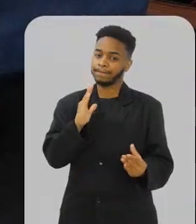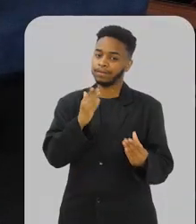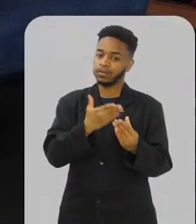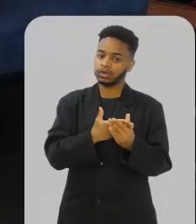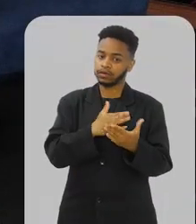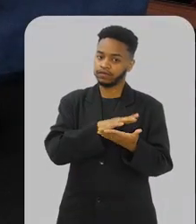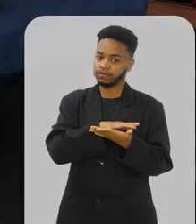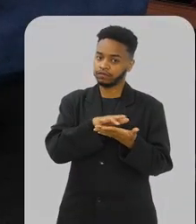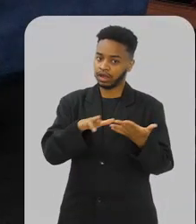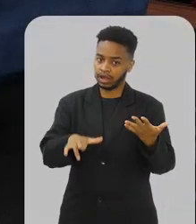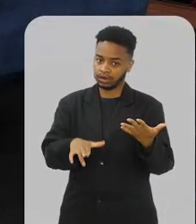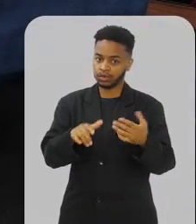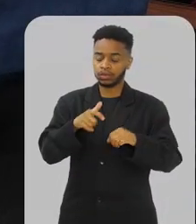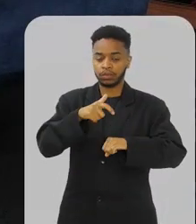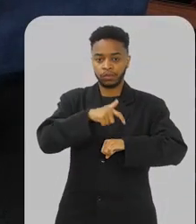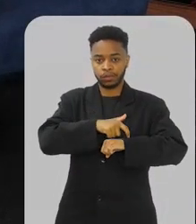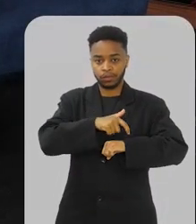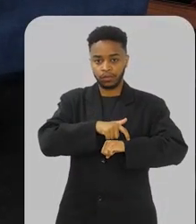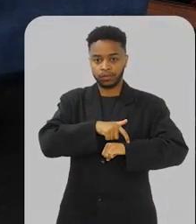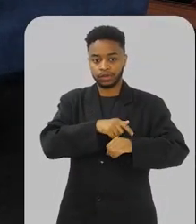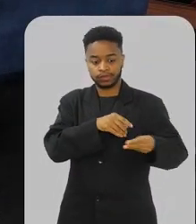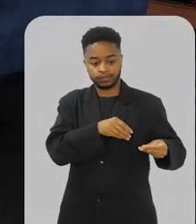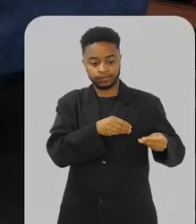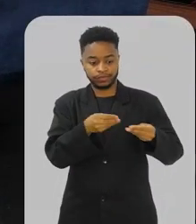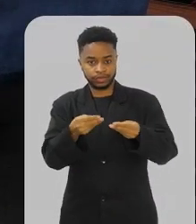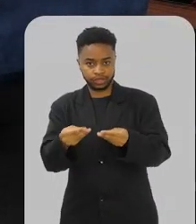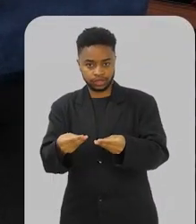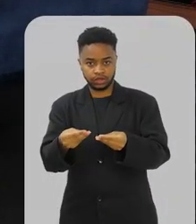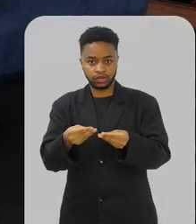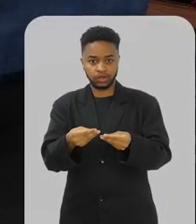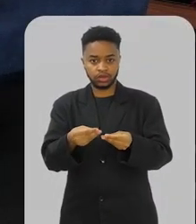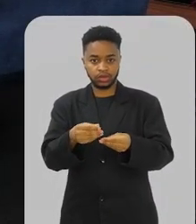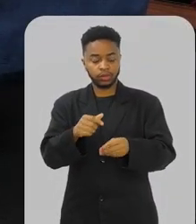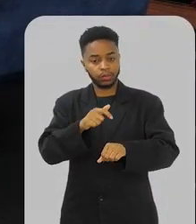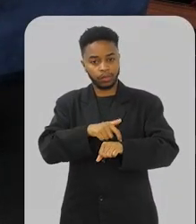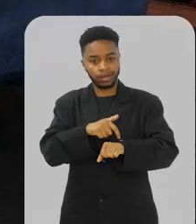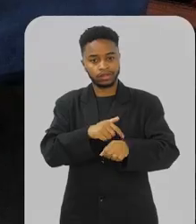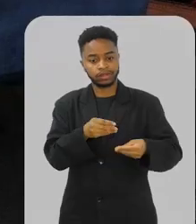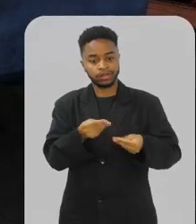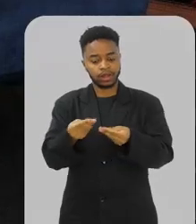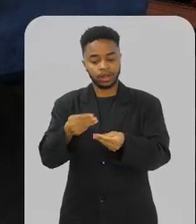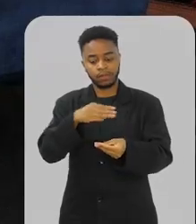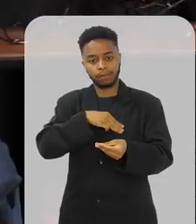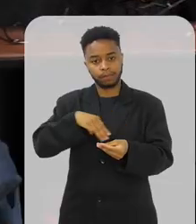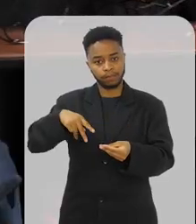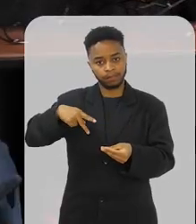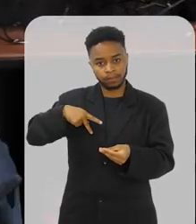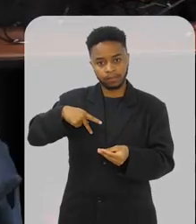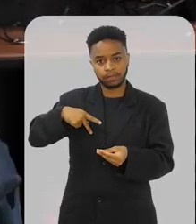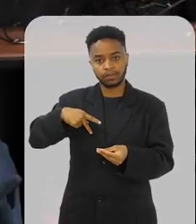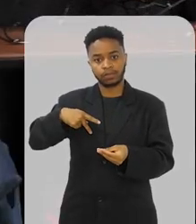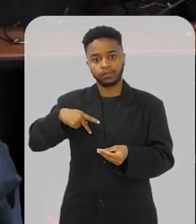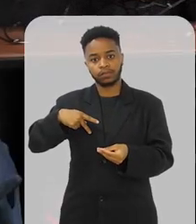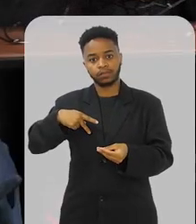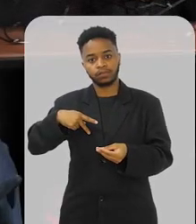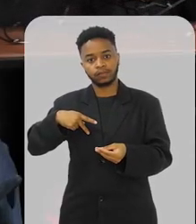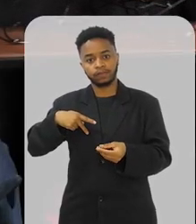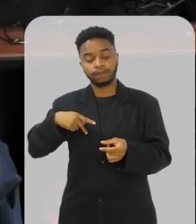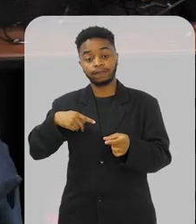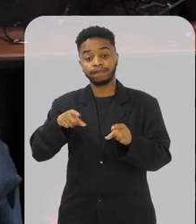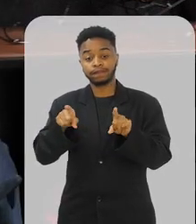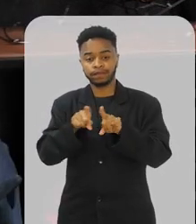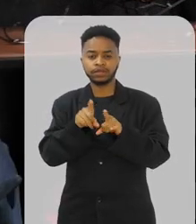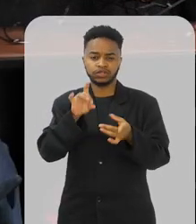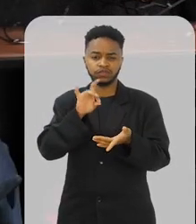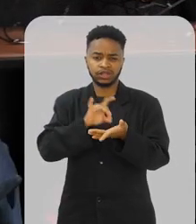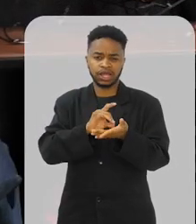processos, quando chegam na fase do Ministério Público e de